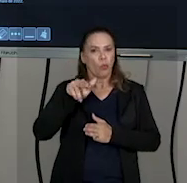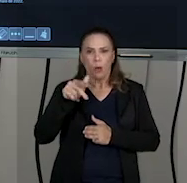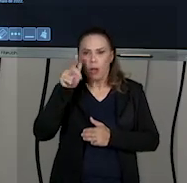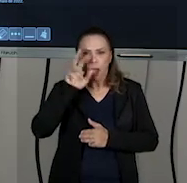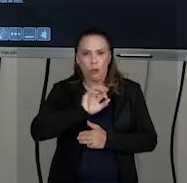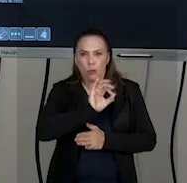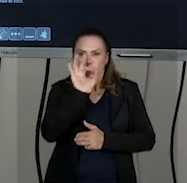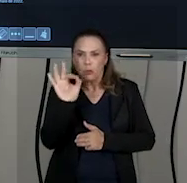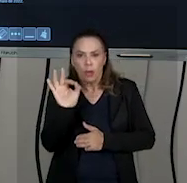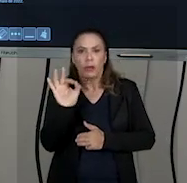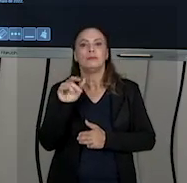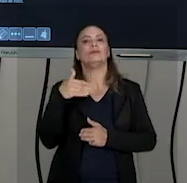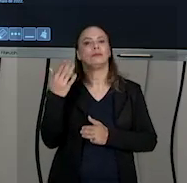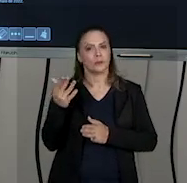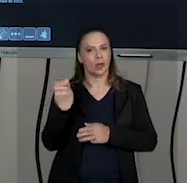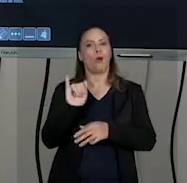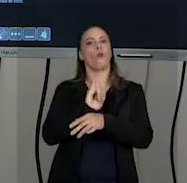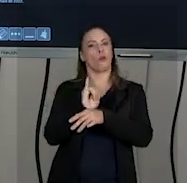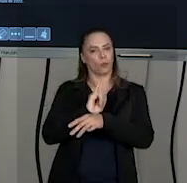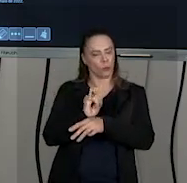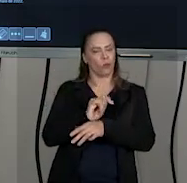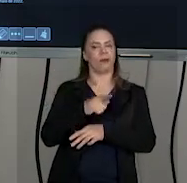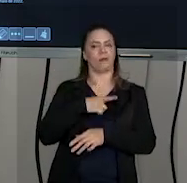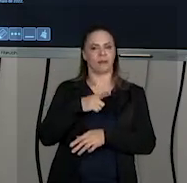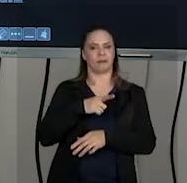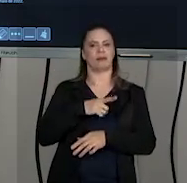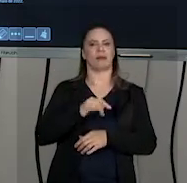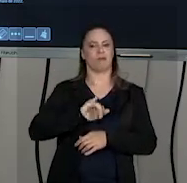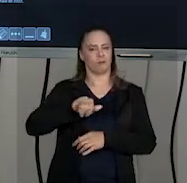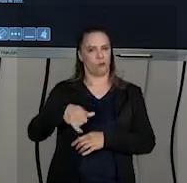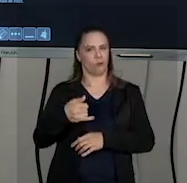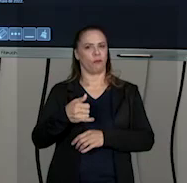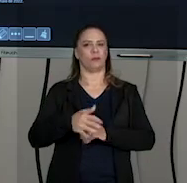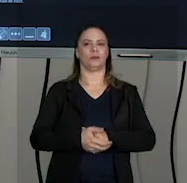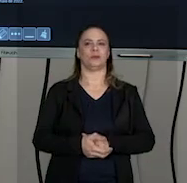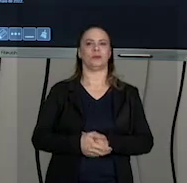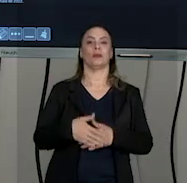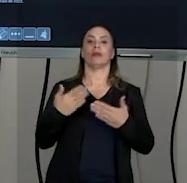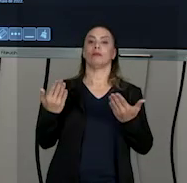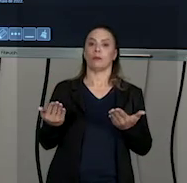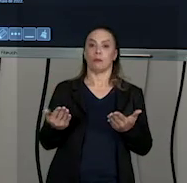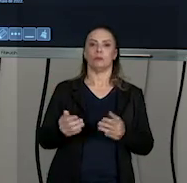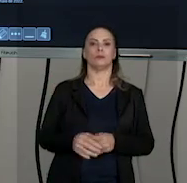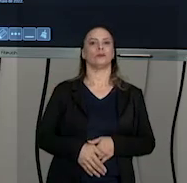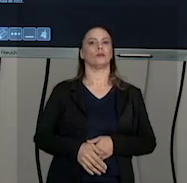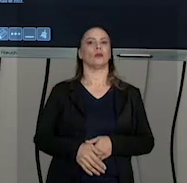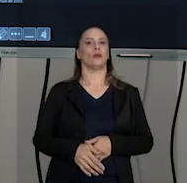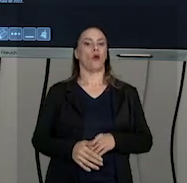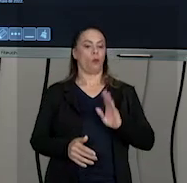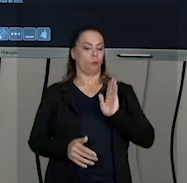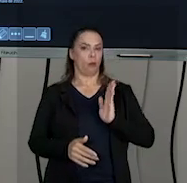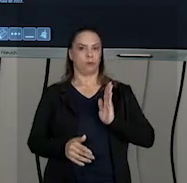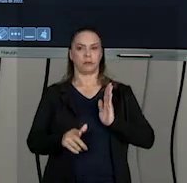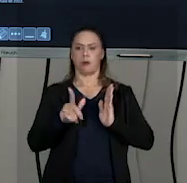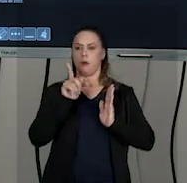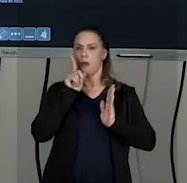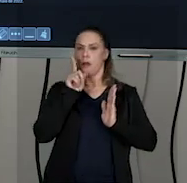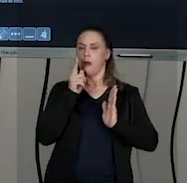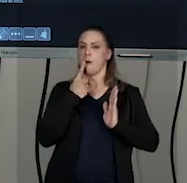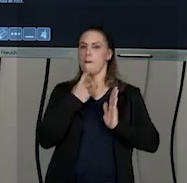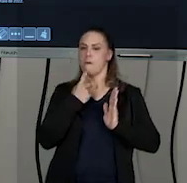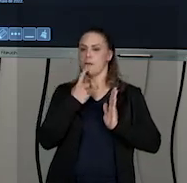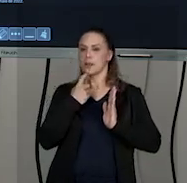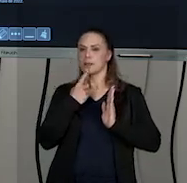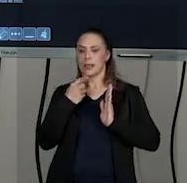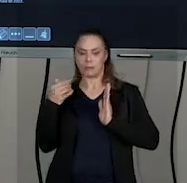essa circulação aqui. Mas então, o sangue chegou aqui no coração e ele está rico em gás carbônico. Por